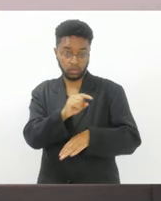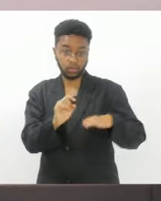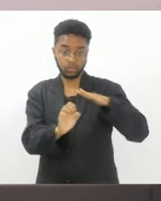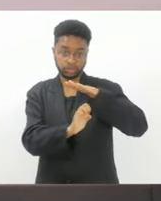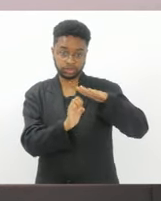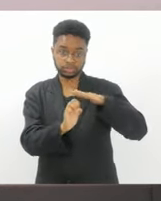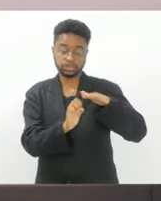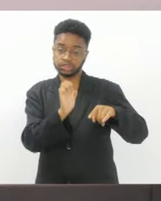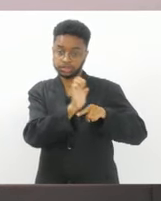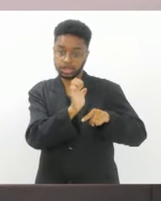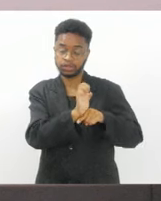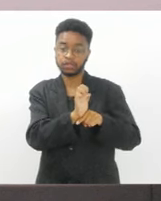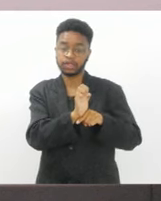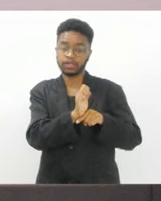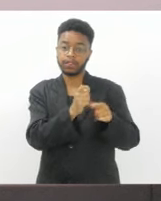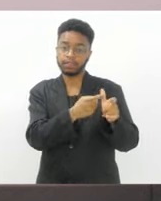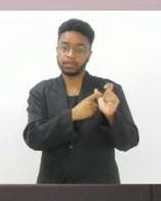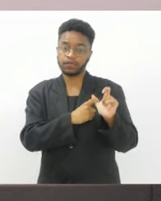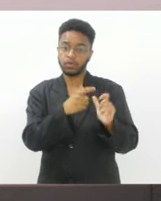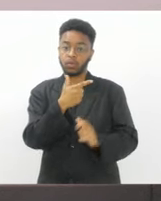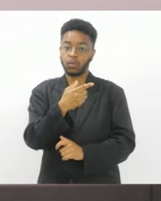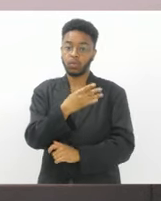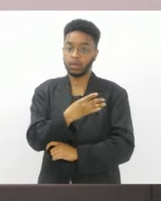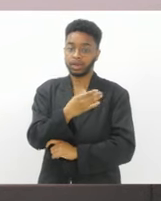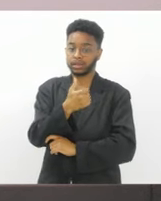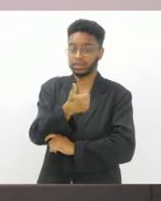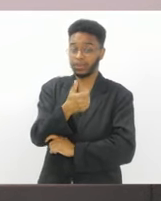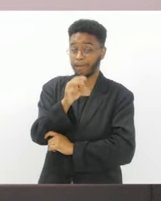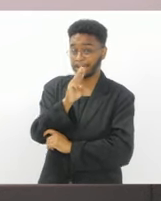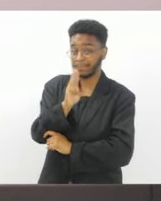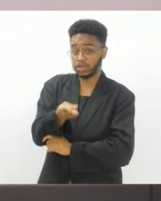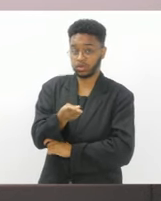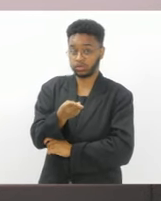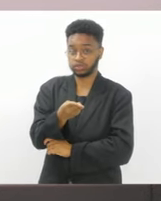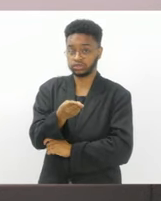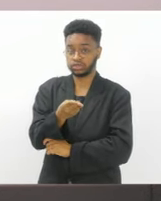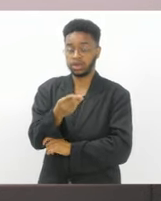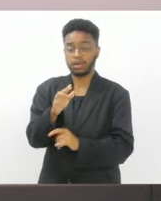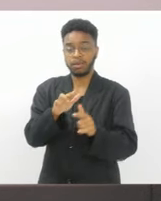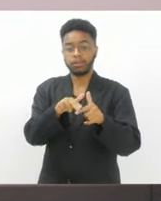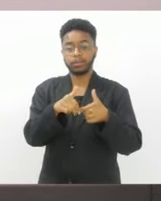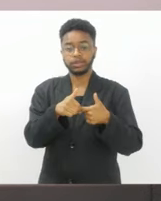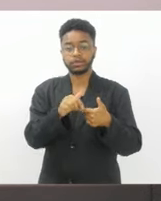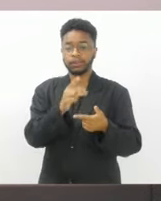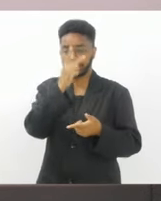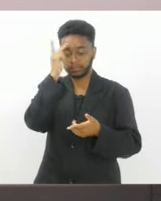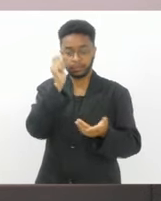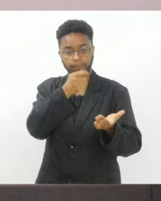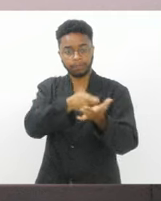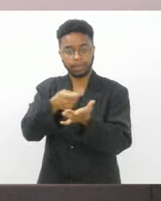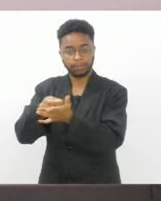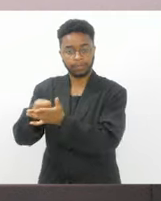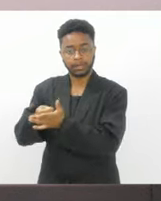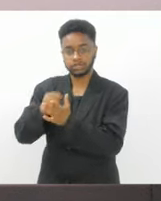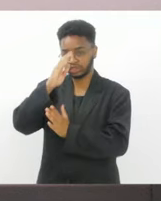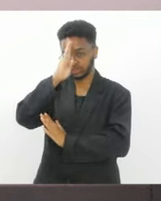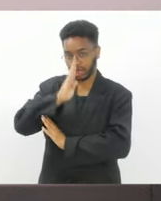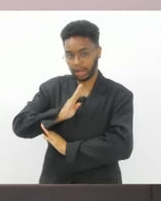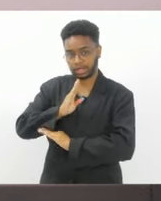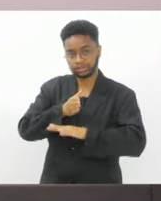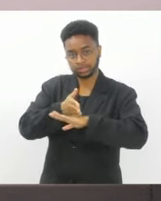deveria 41 milhões de gratuidades não reembolsadas